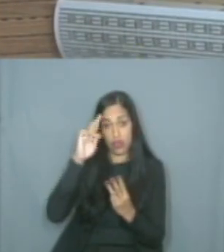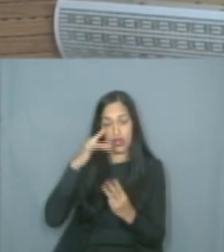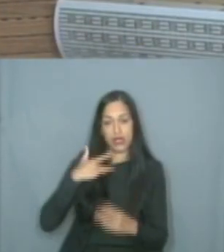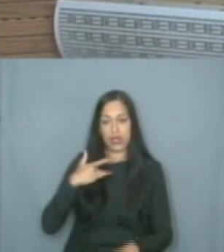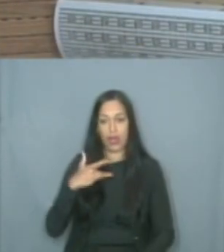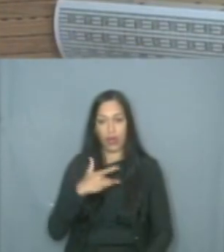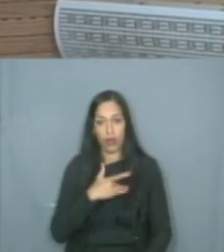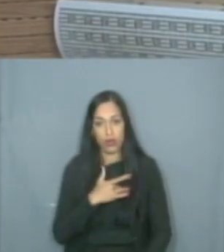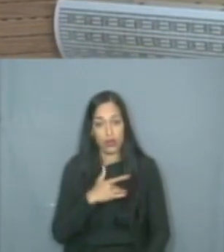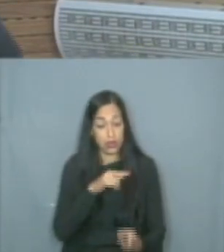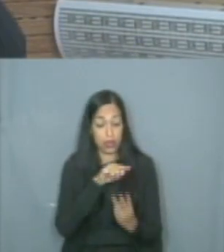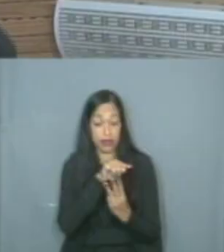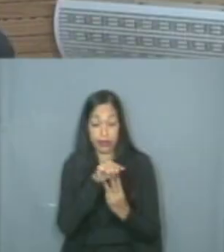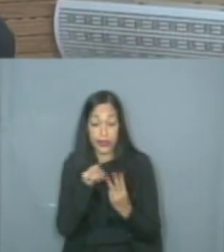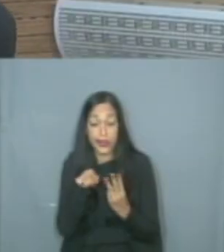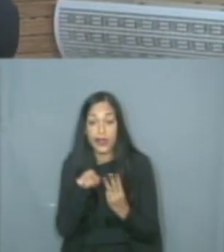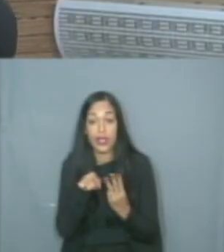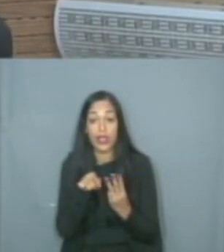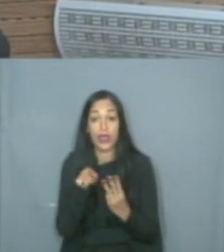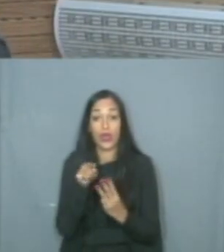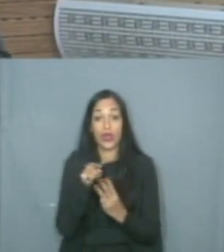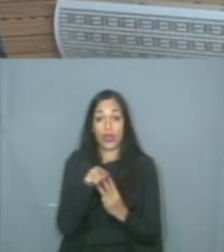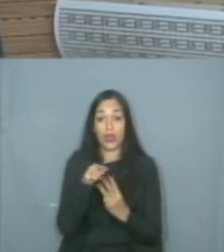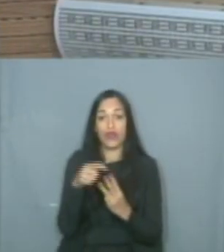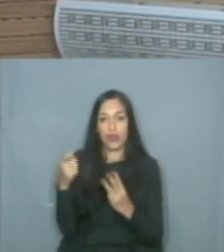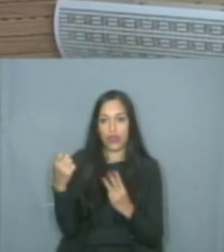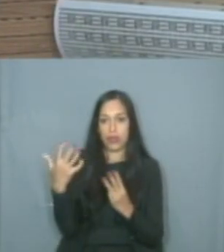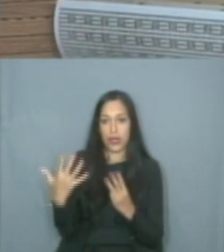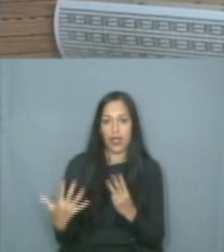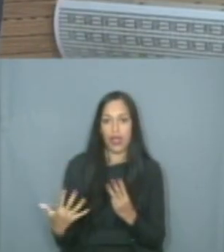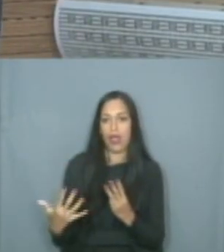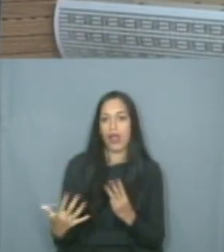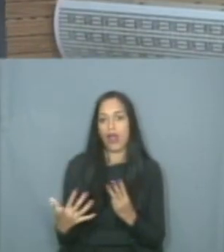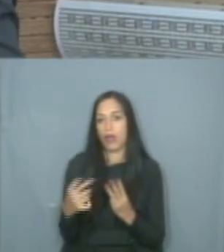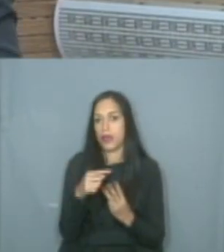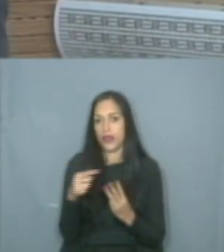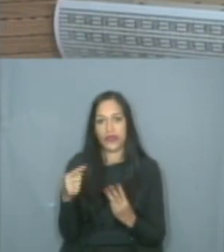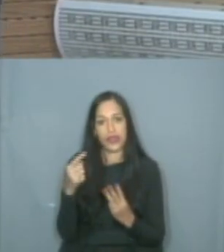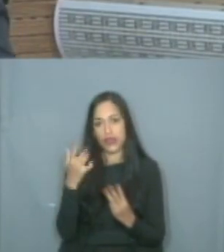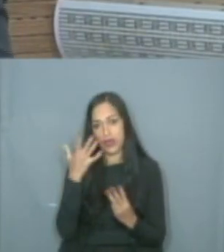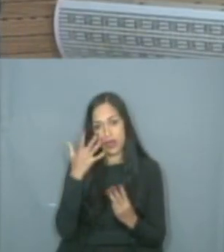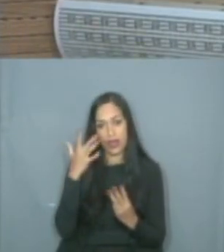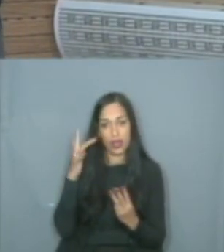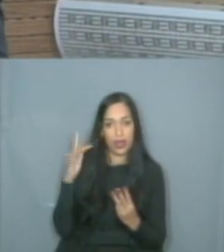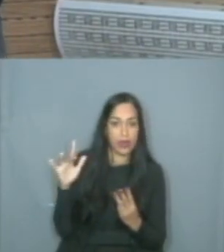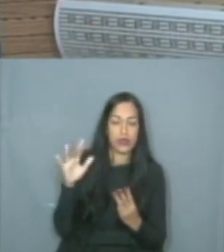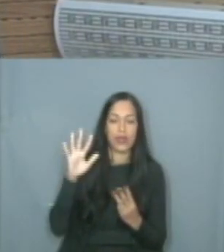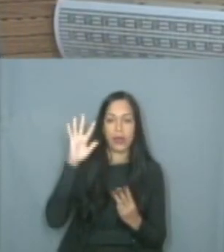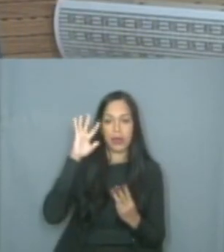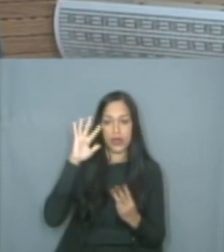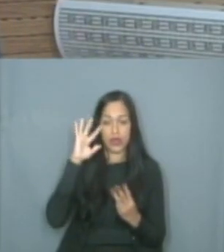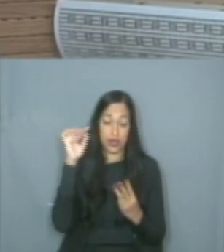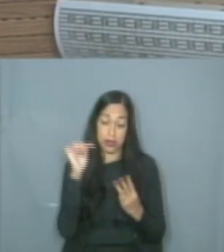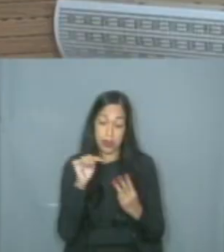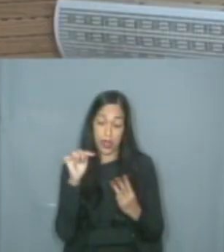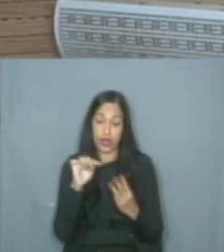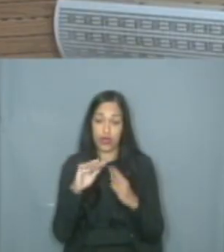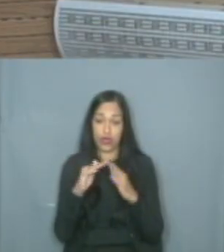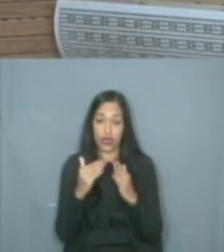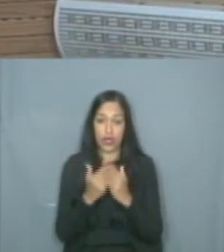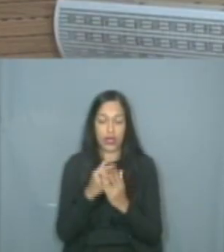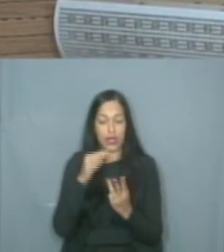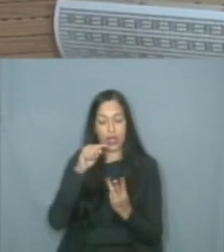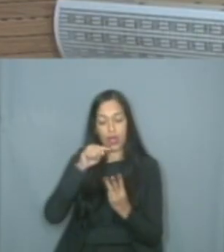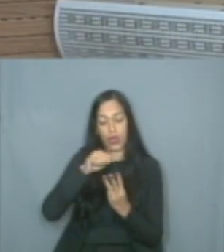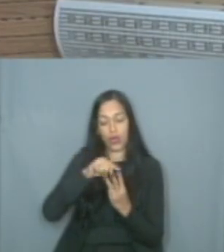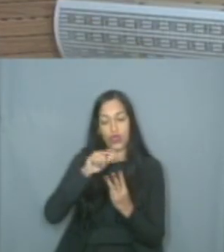esse trio gestor que é composto, vou explicar, para quem ainda não tem esse conhecimento de escola, é o gestor,